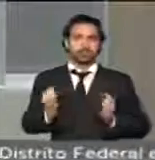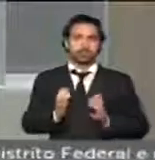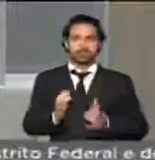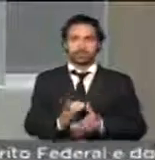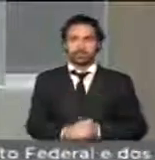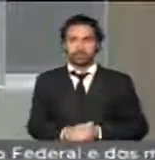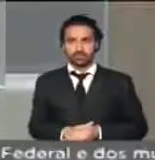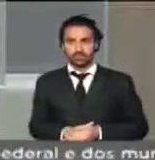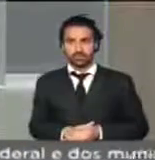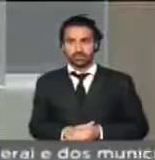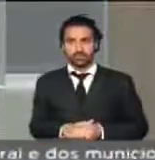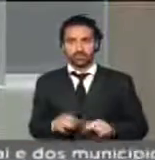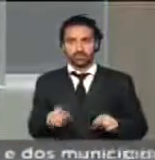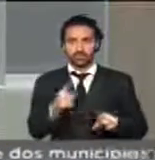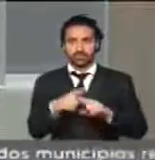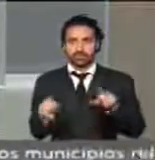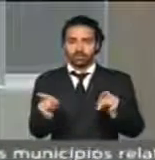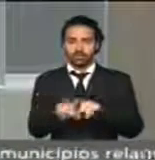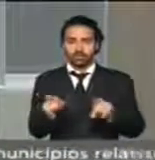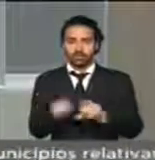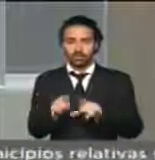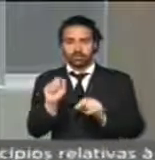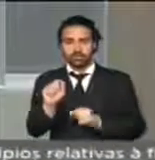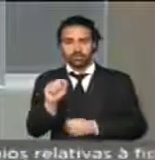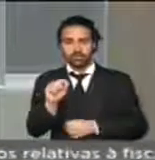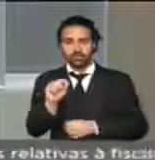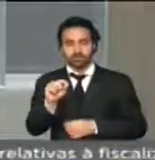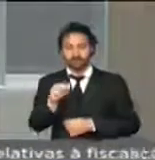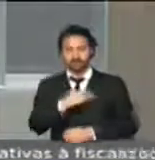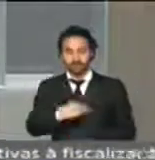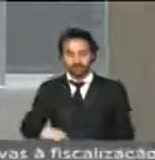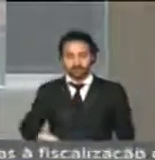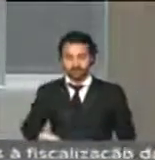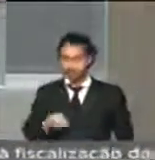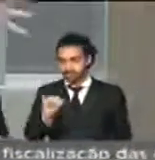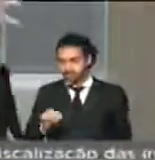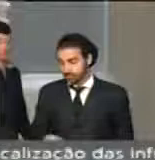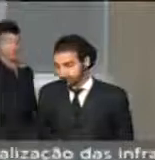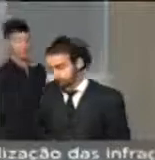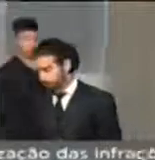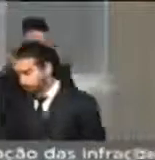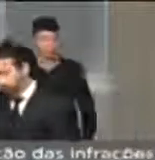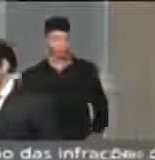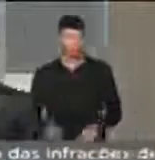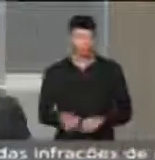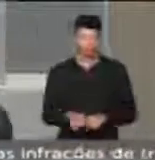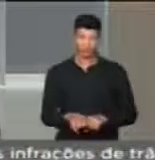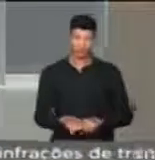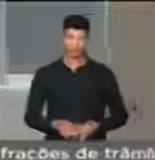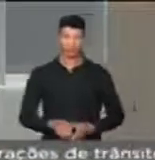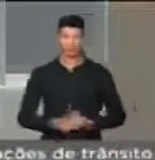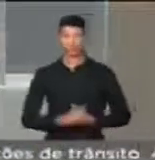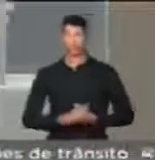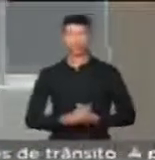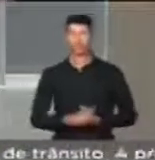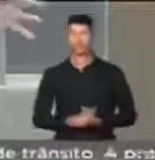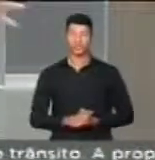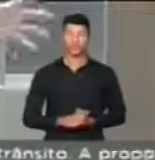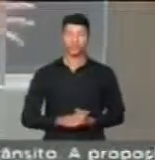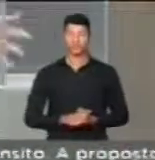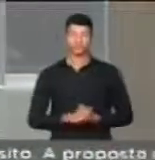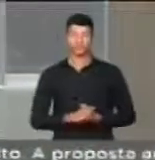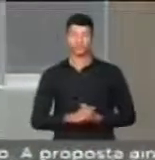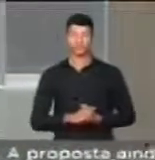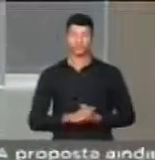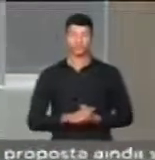nação desenvolvida. Ministro, se a iniciativa fosse que trouxesse uma